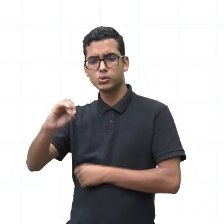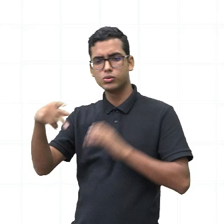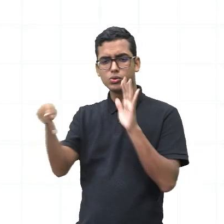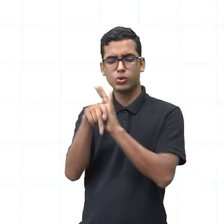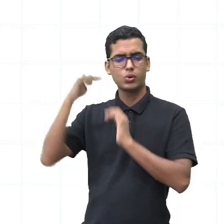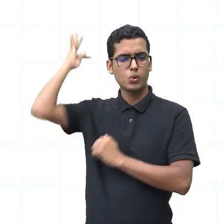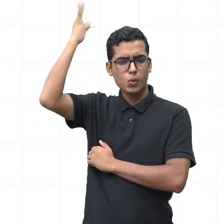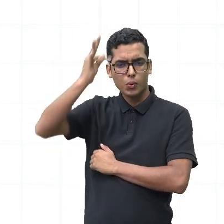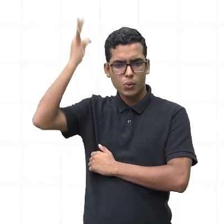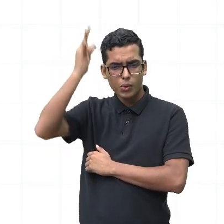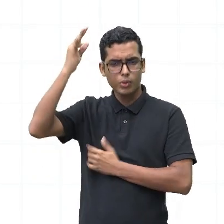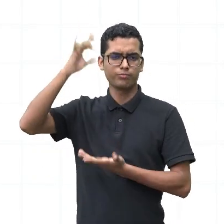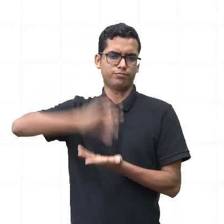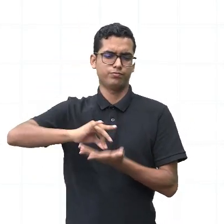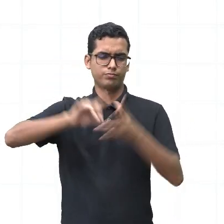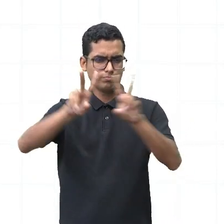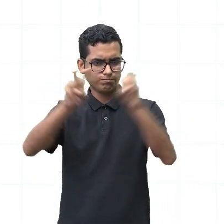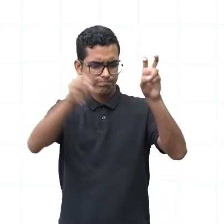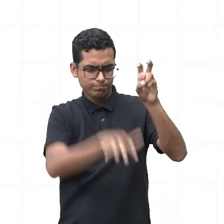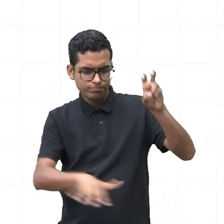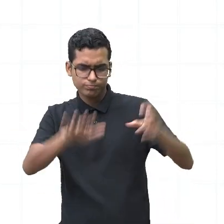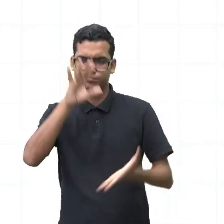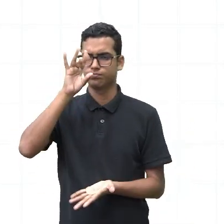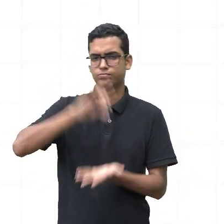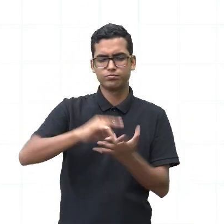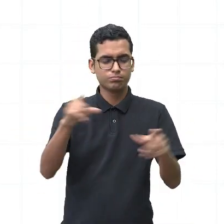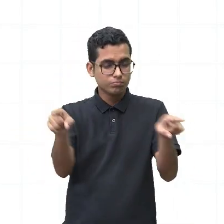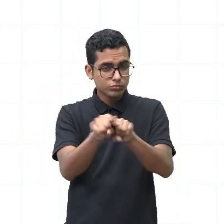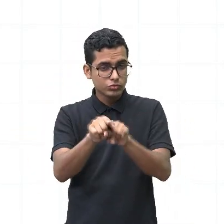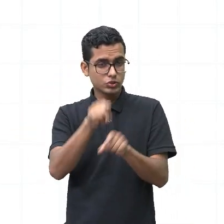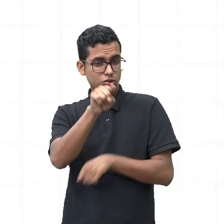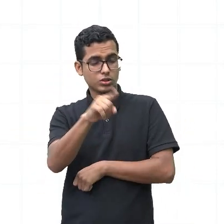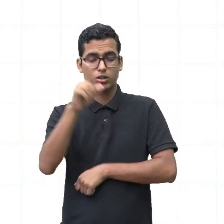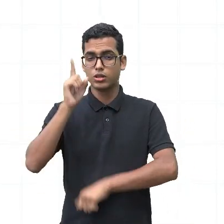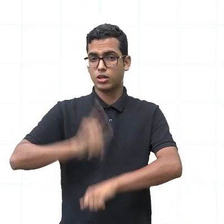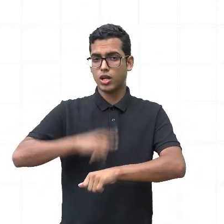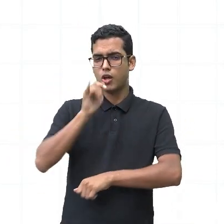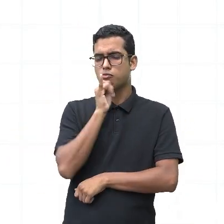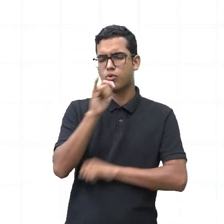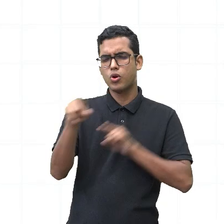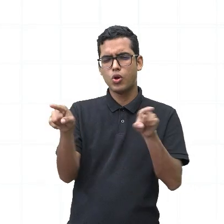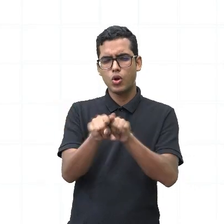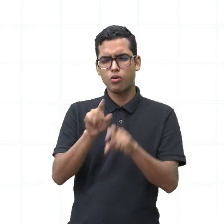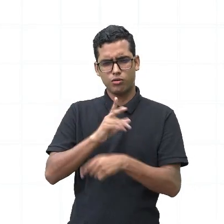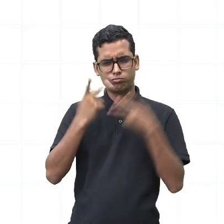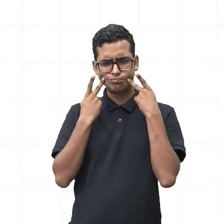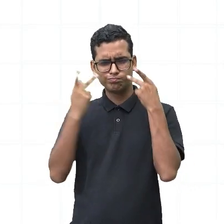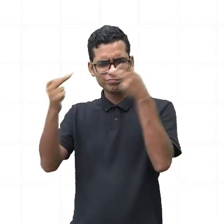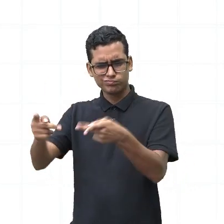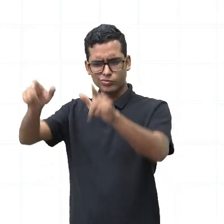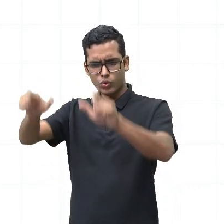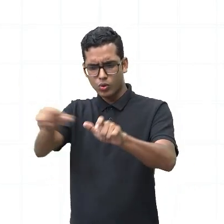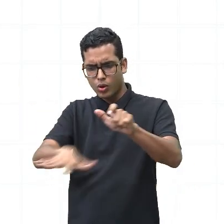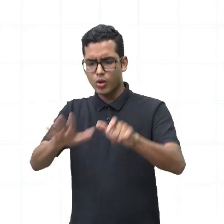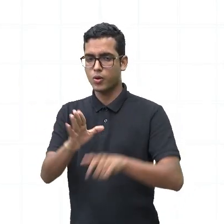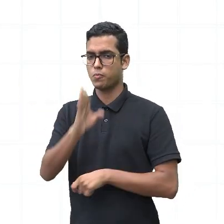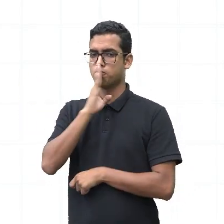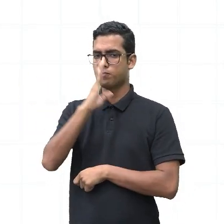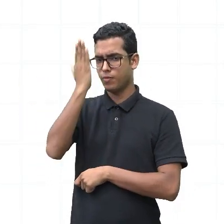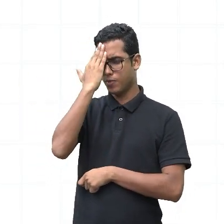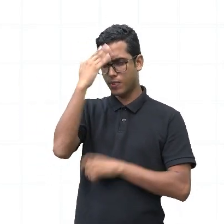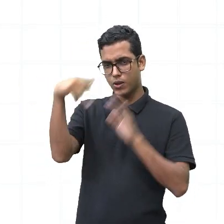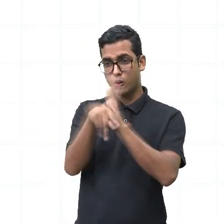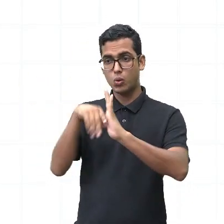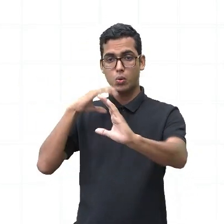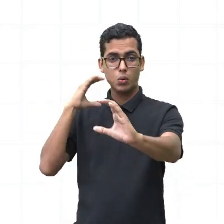teorias, certo, sobre essa questão. E se você, de repente, um dia for parar lá, já sabe que vai perder a comunicação